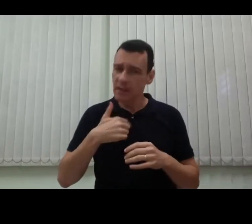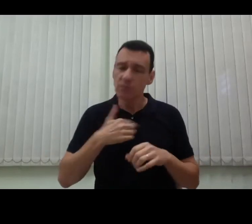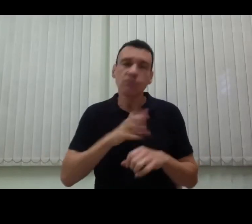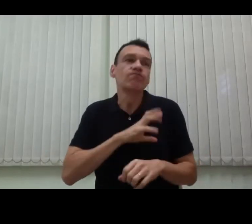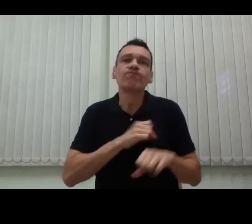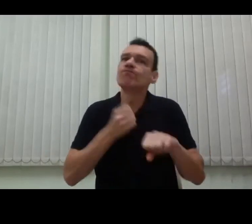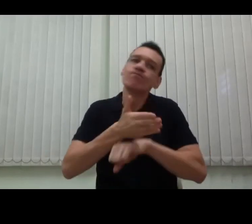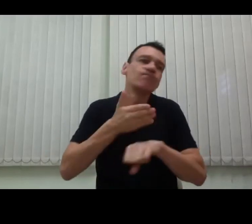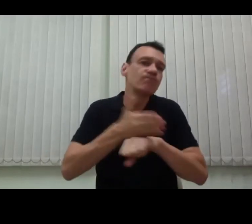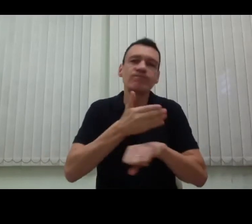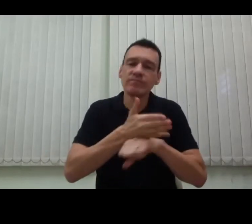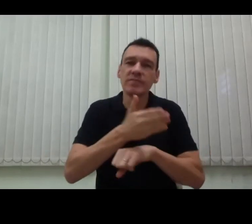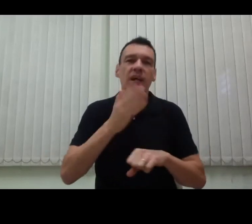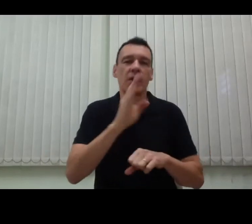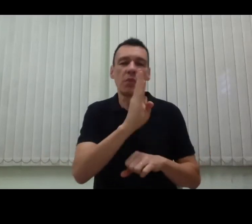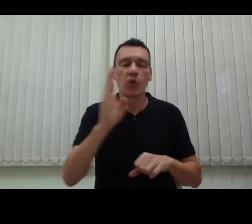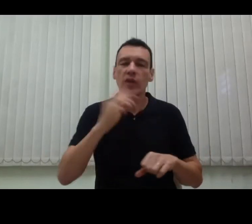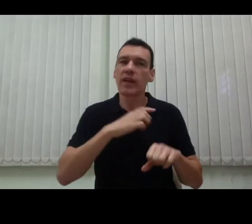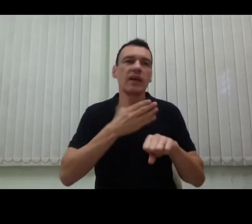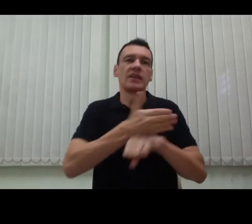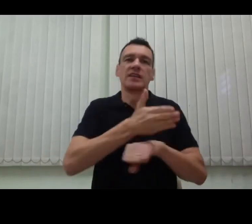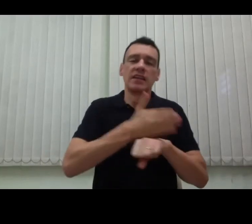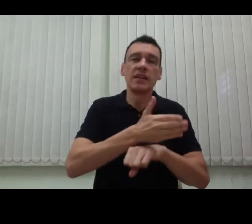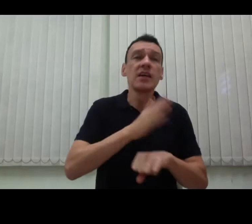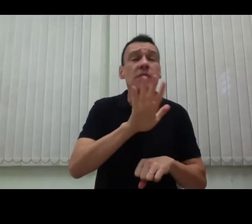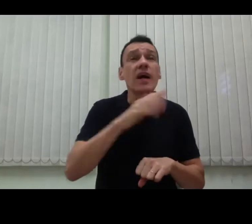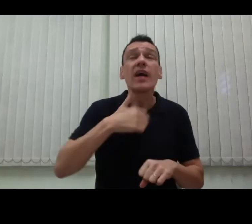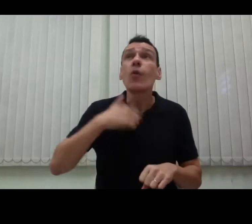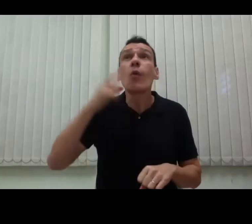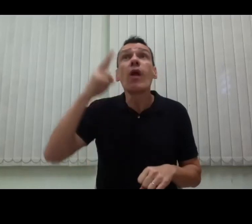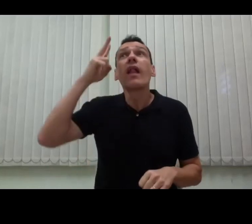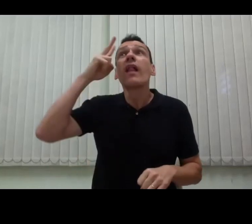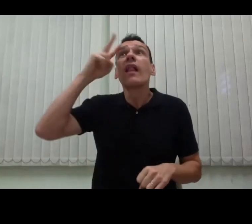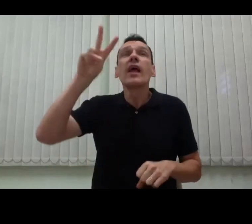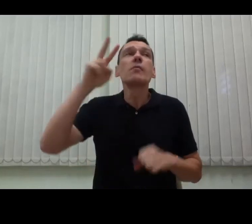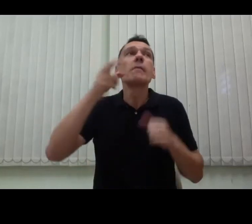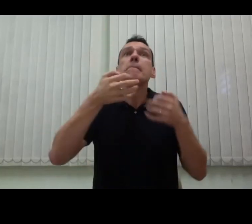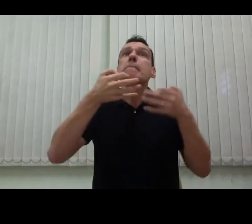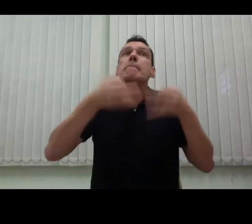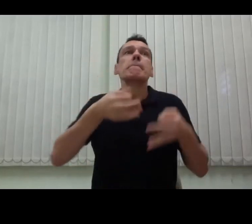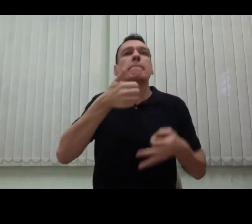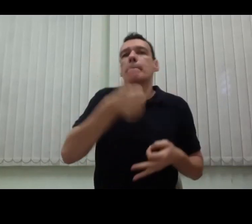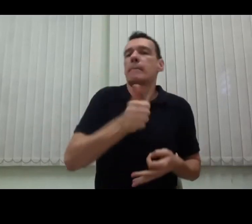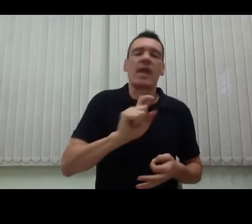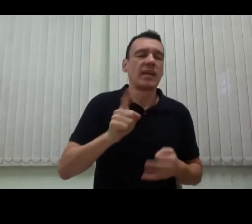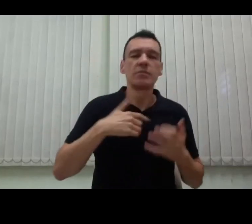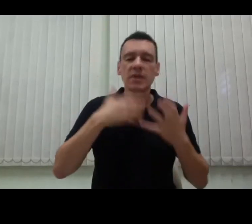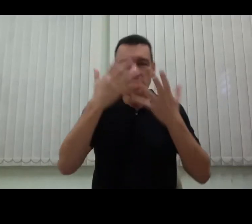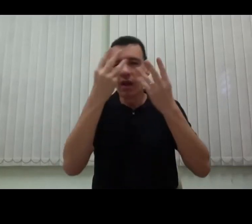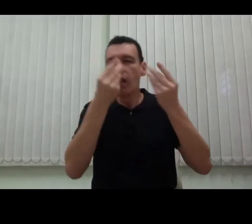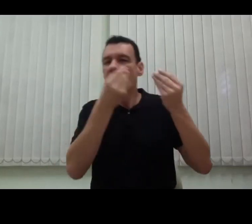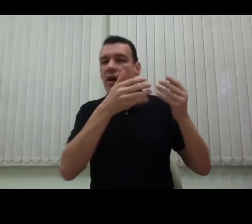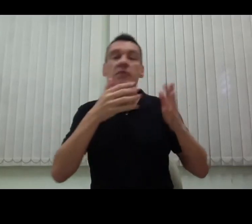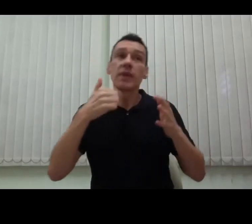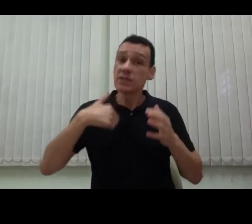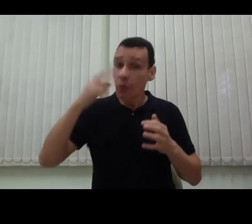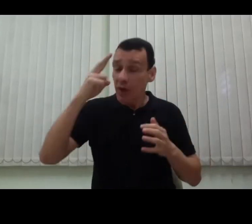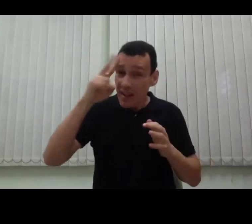espaço, mas eu me lembro de um contato que foi maravilhoso com os livros na